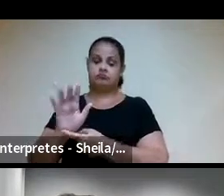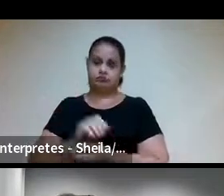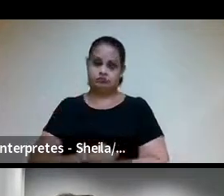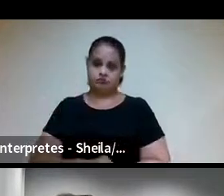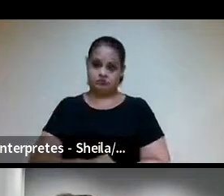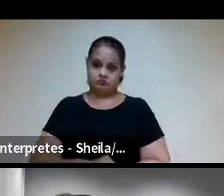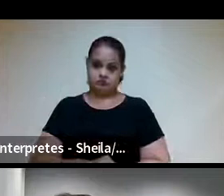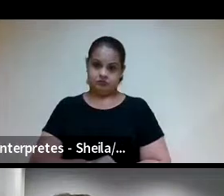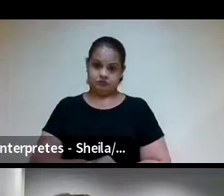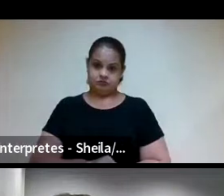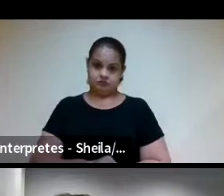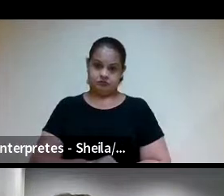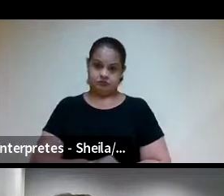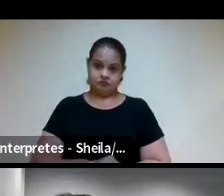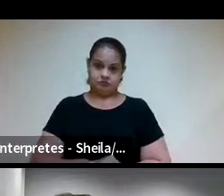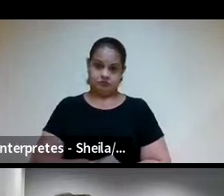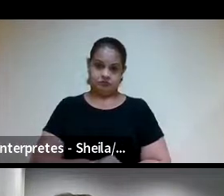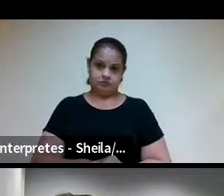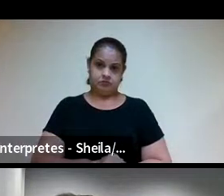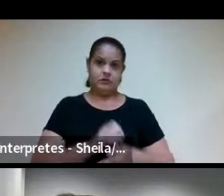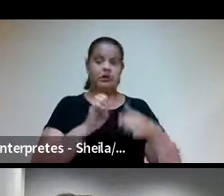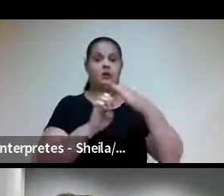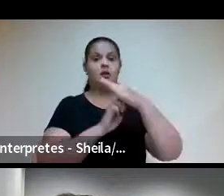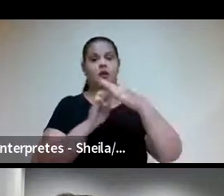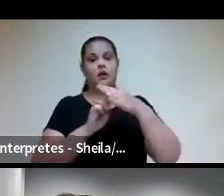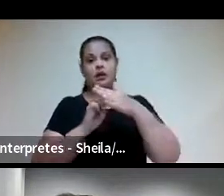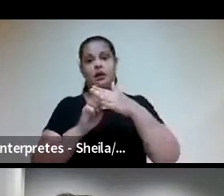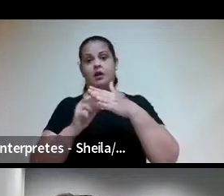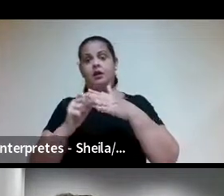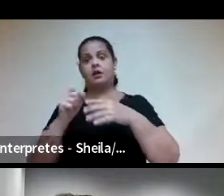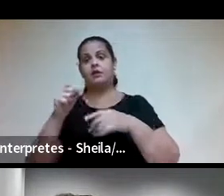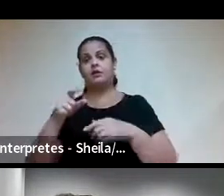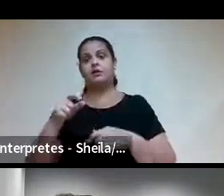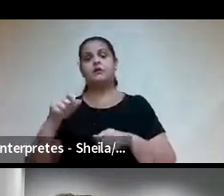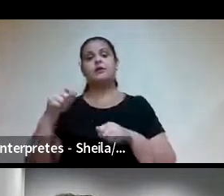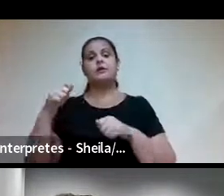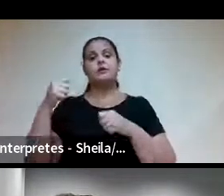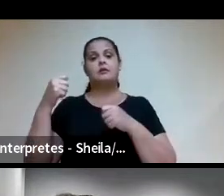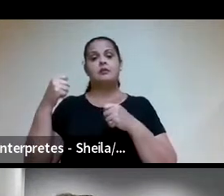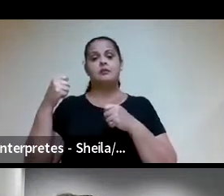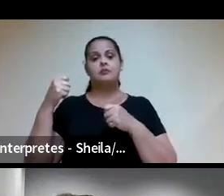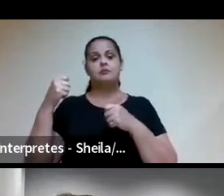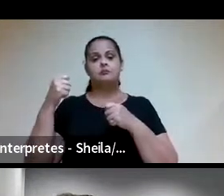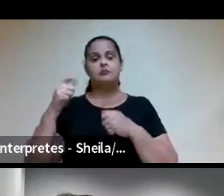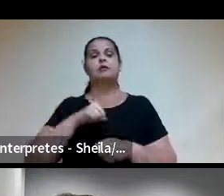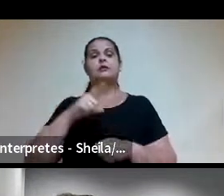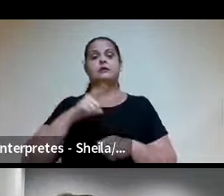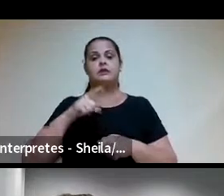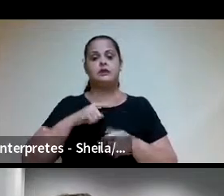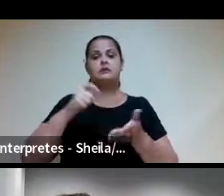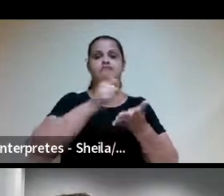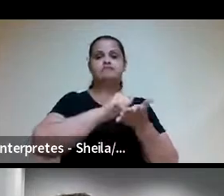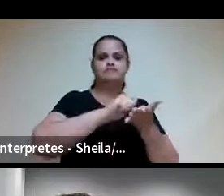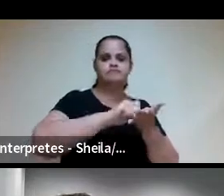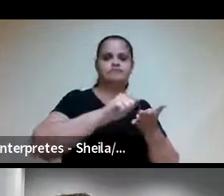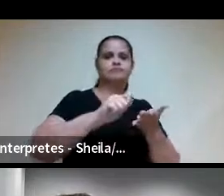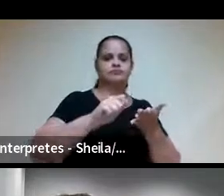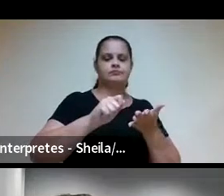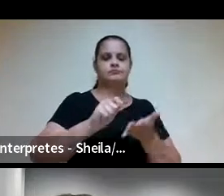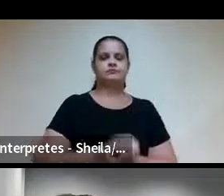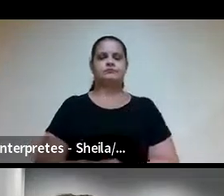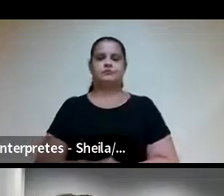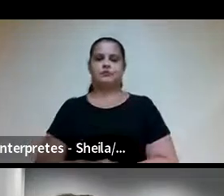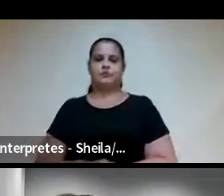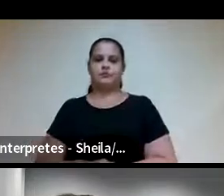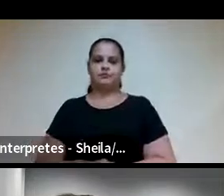os veículos de imprensa, falado, escrito, eles têm a obrigação, sim, de fazer o cadastro, mas o parágrafo, que inclusive